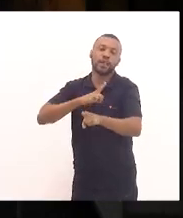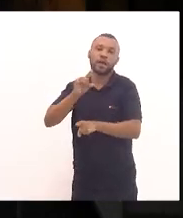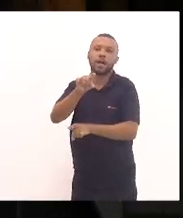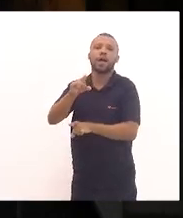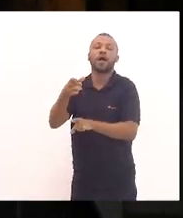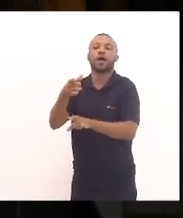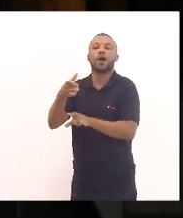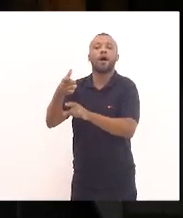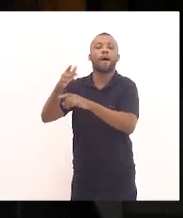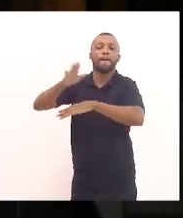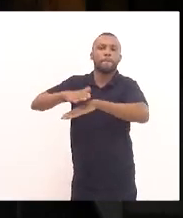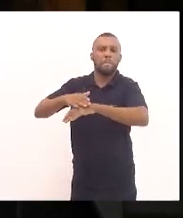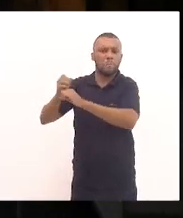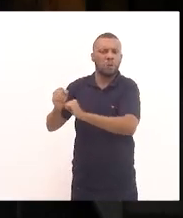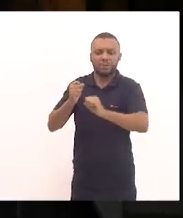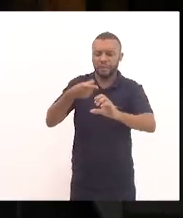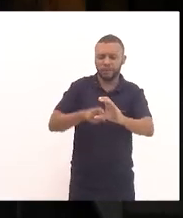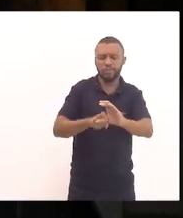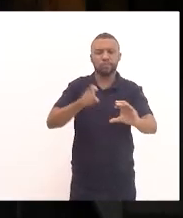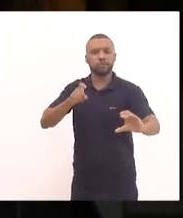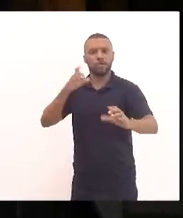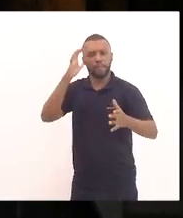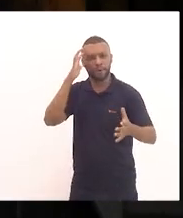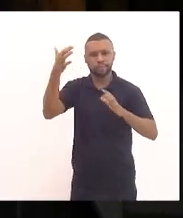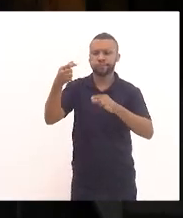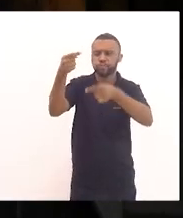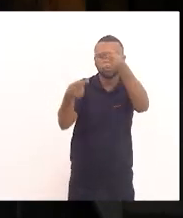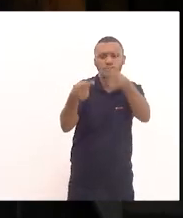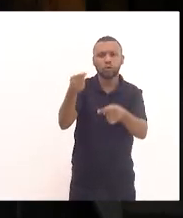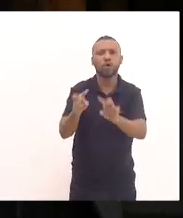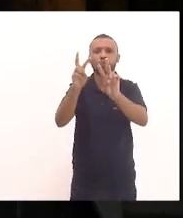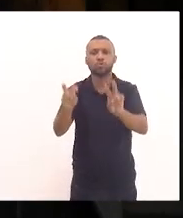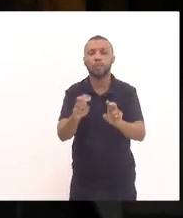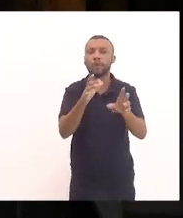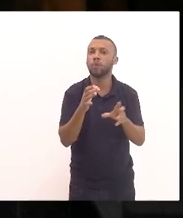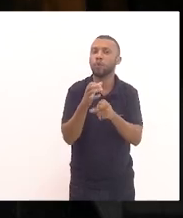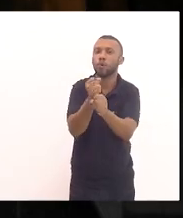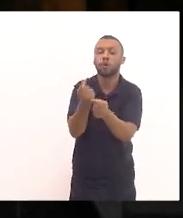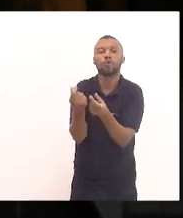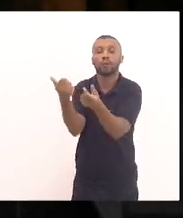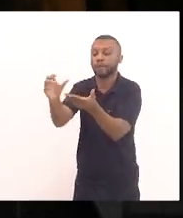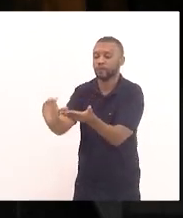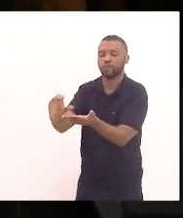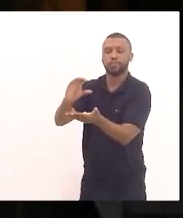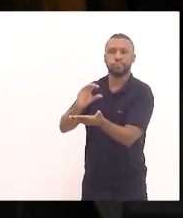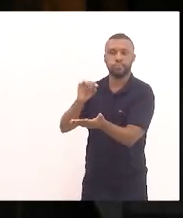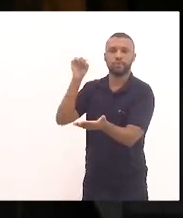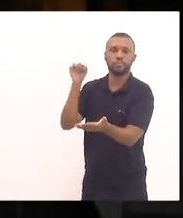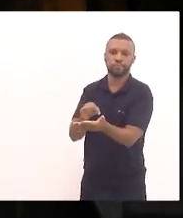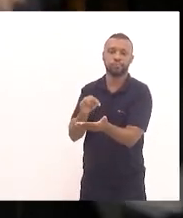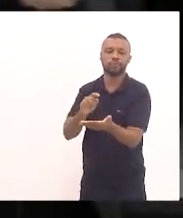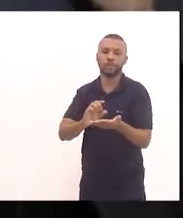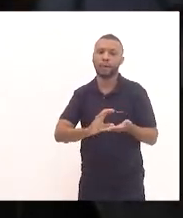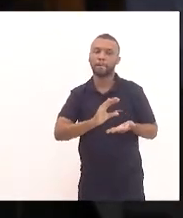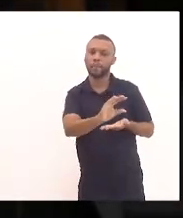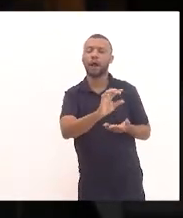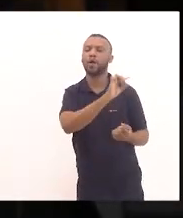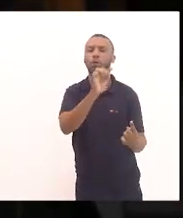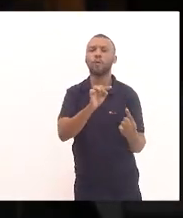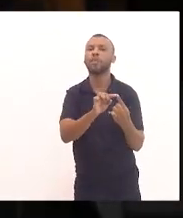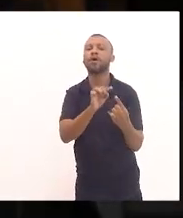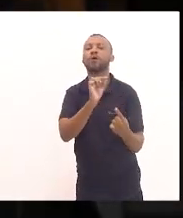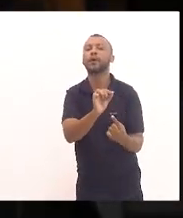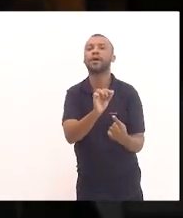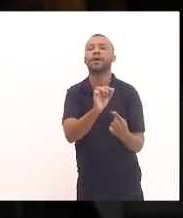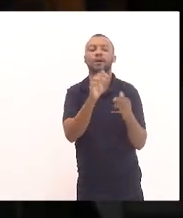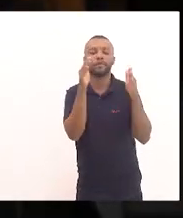investidos de poder para tomar as decisões sobre a execução do orçamento. E na execução do orçamento é privilegiar